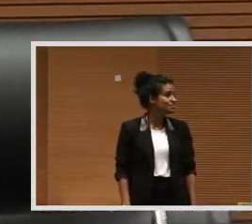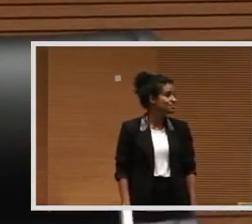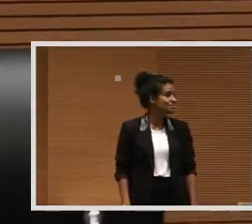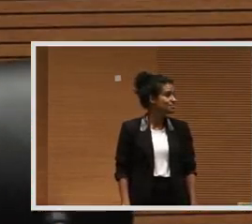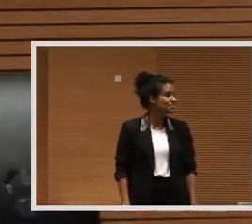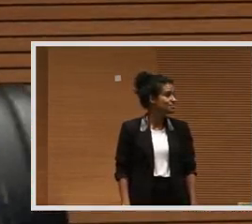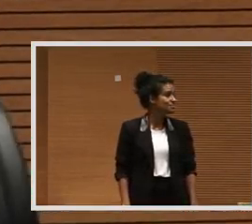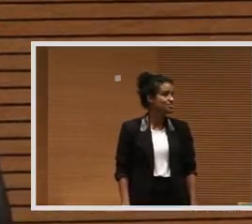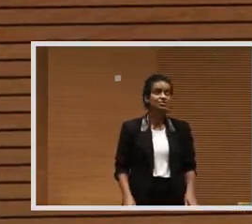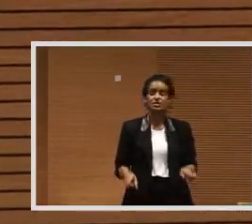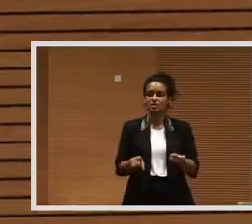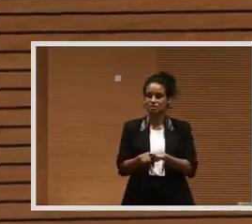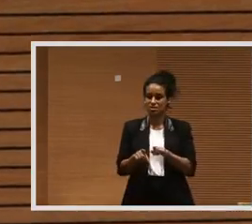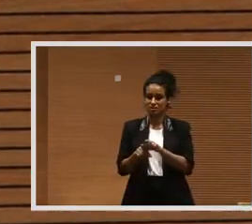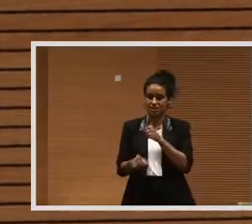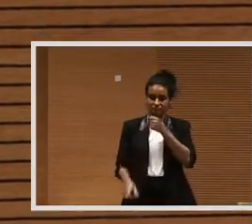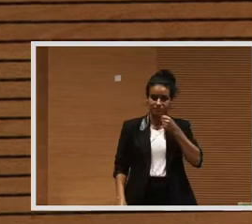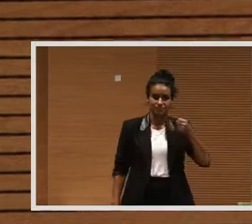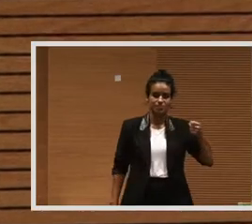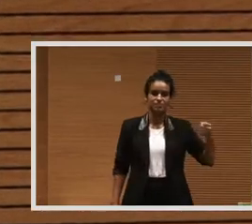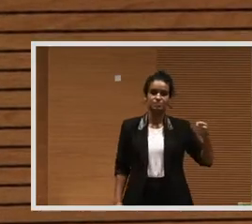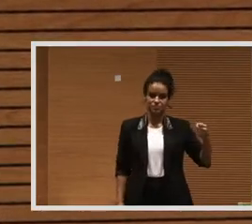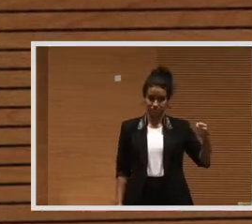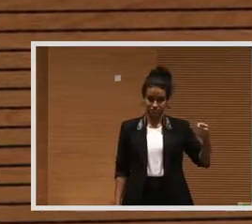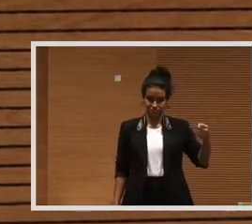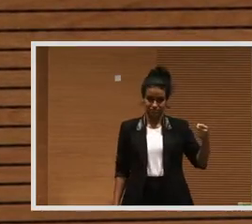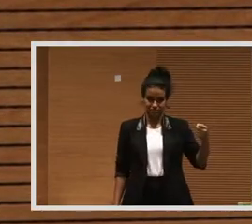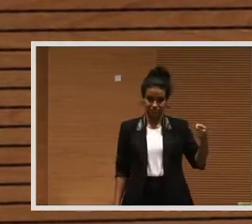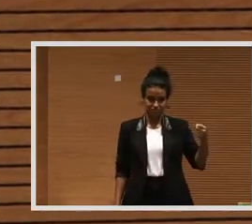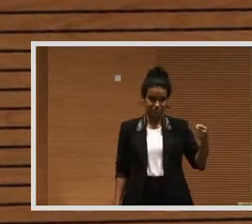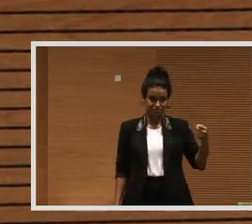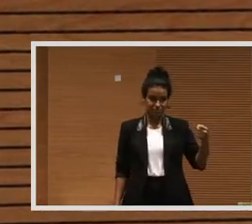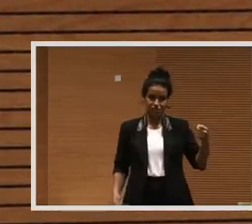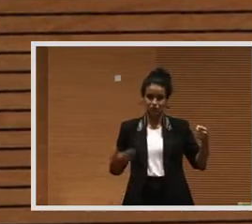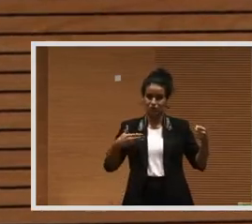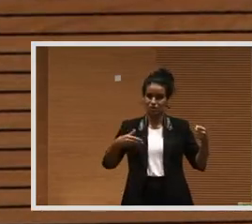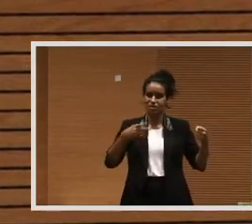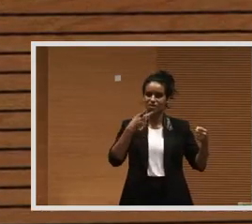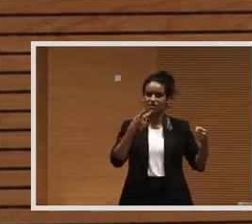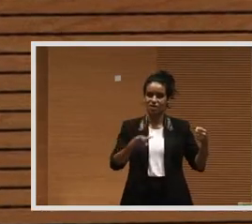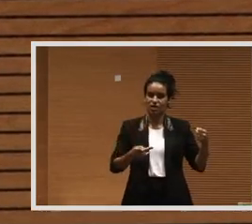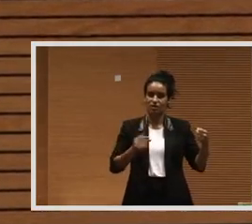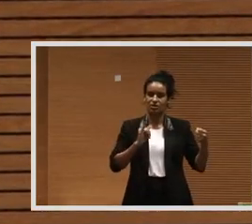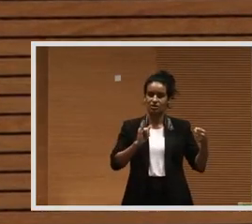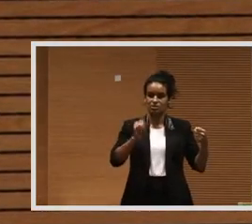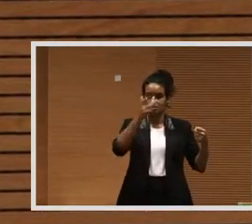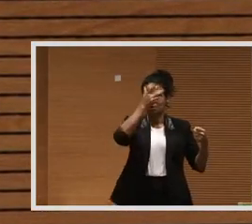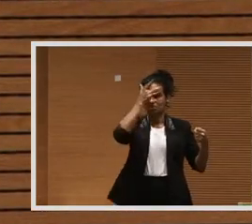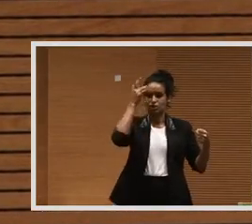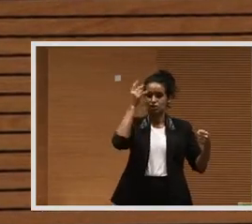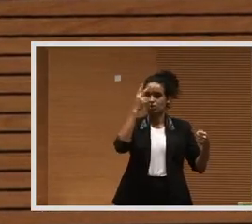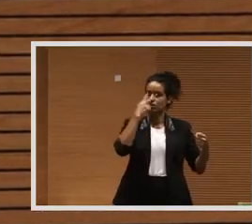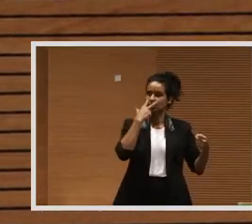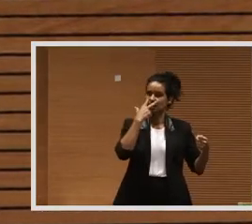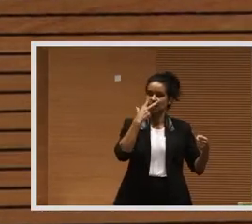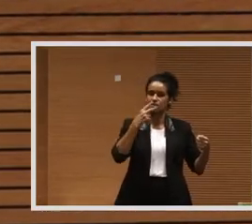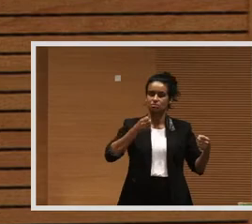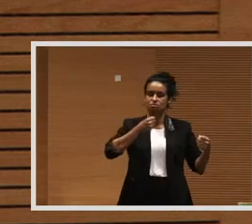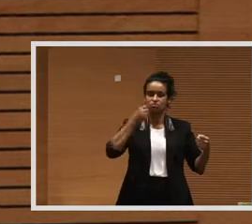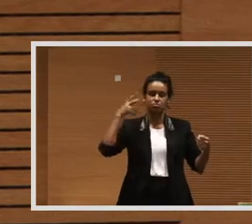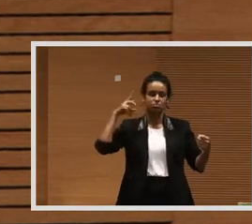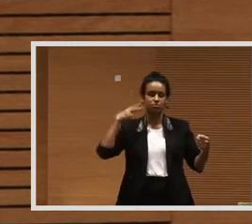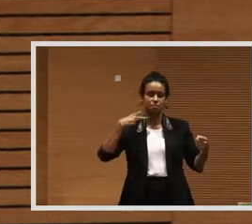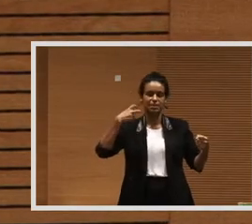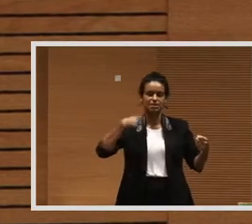também inicio falando fora do microfone, para que se tiver alguma pessoa com deficiência visual me localize.